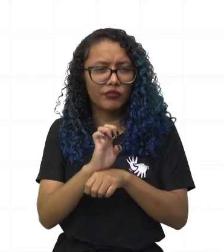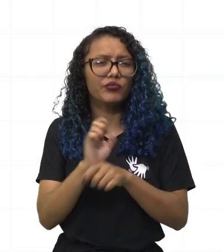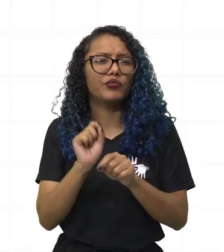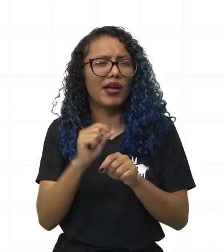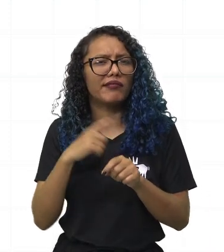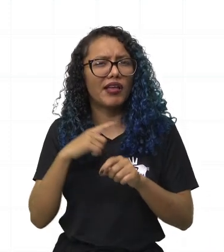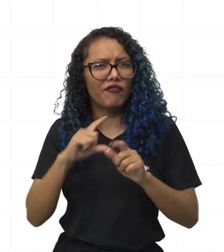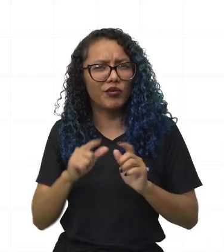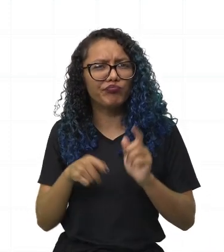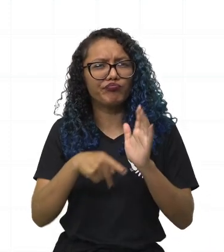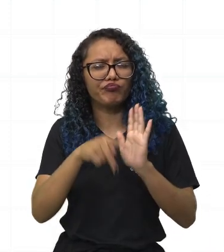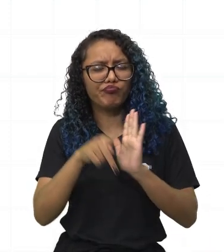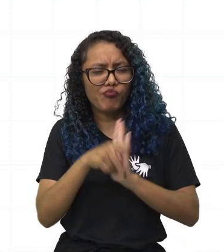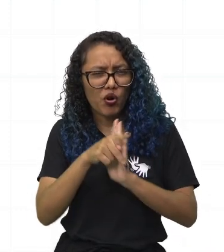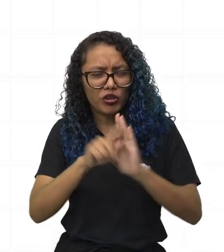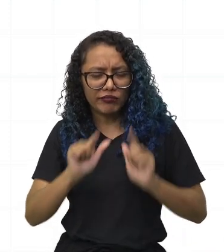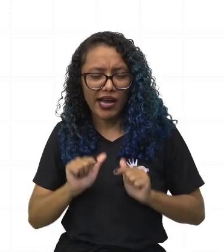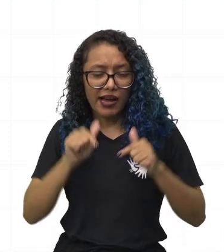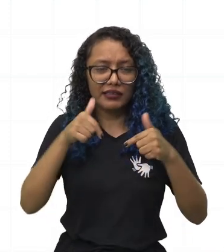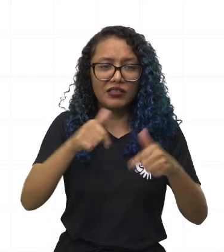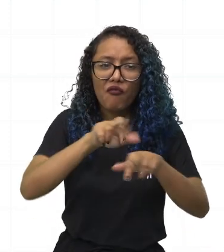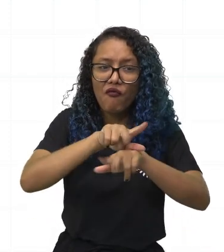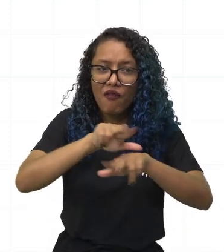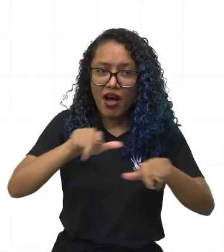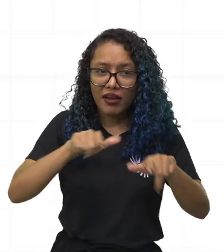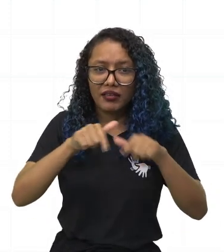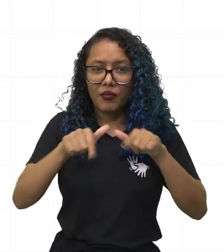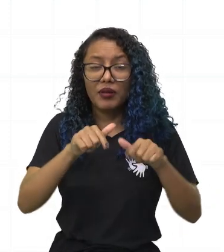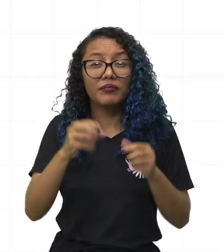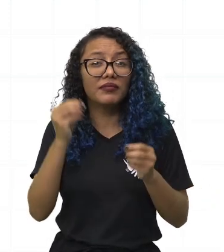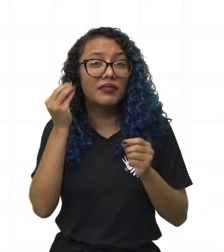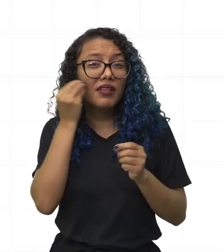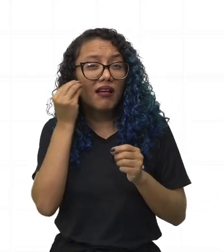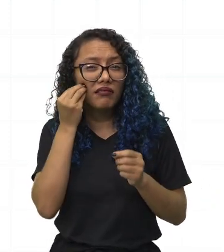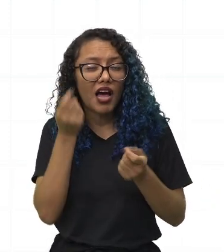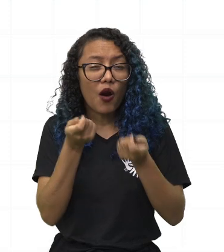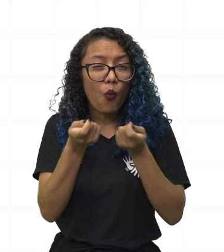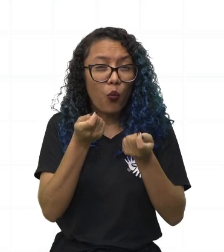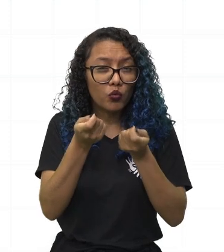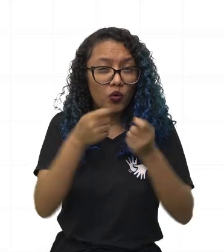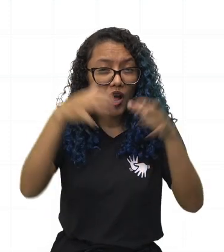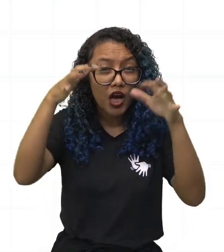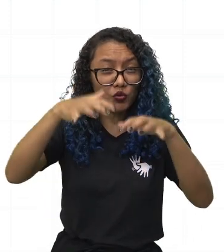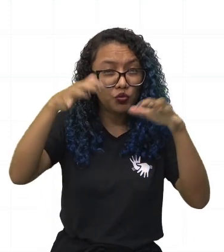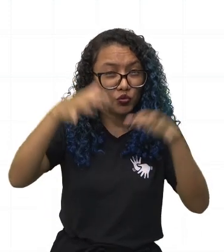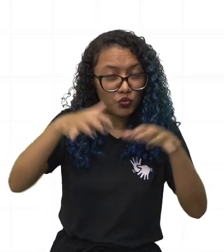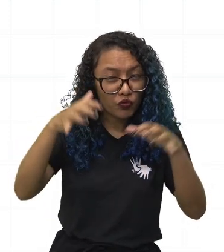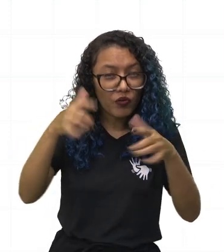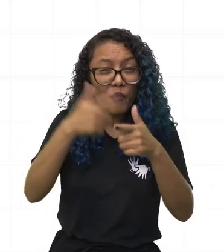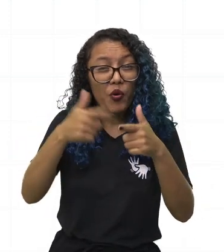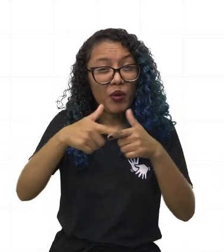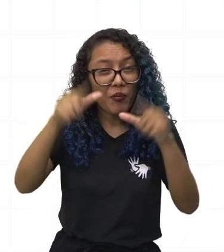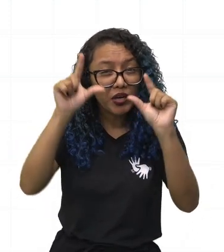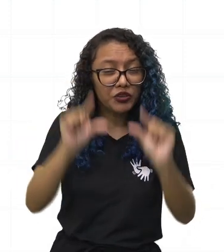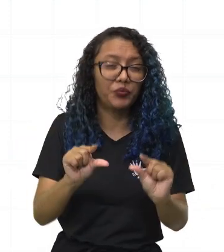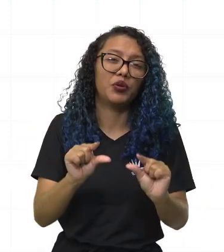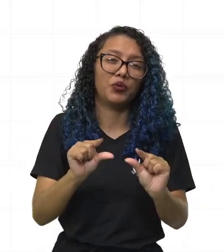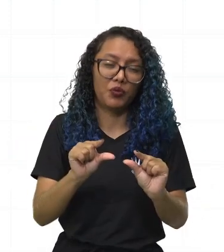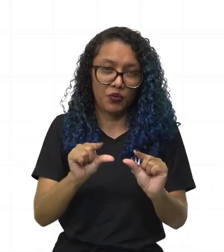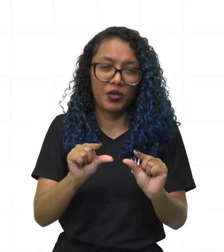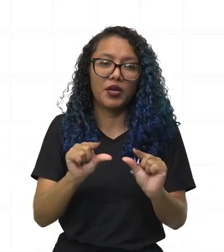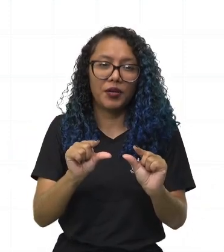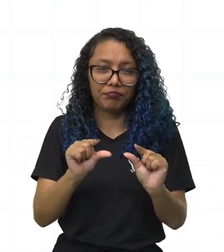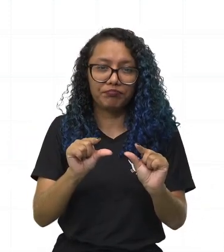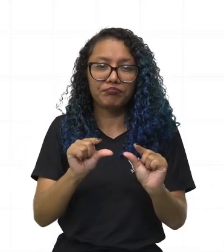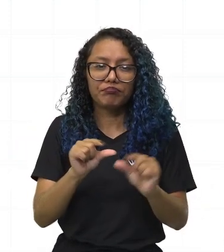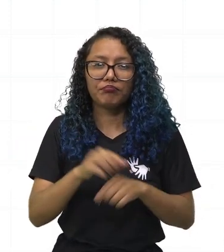diversas ações previstas no plano de contingência para as chuvas de verão, para minimizar os impactos causados